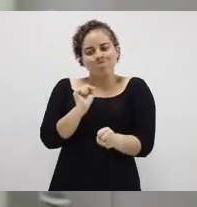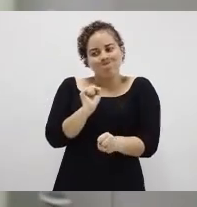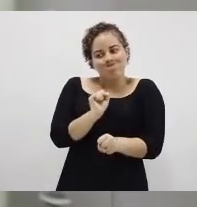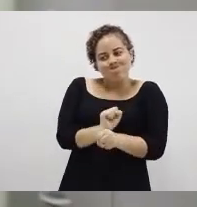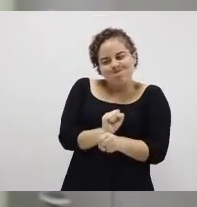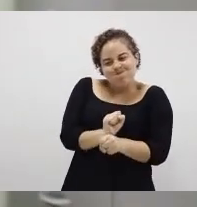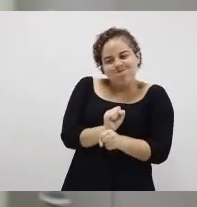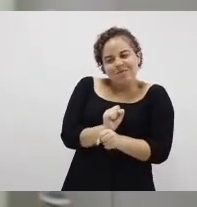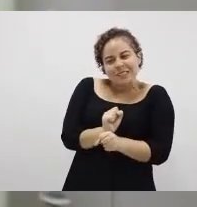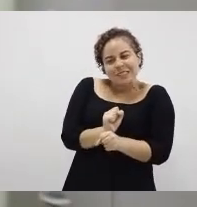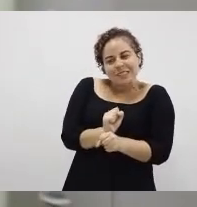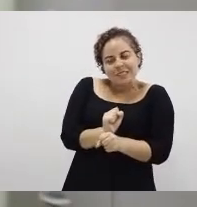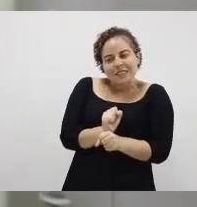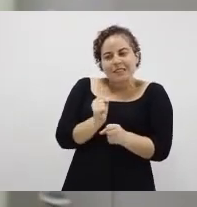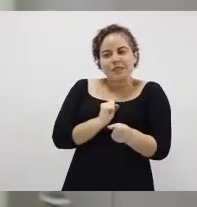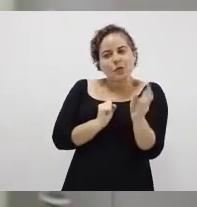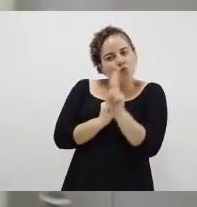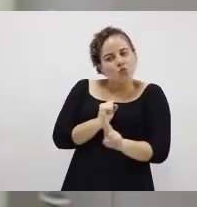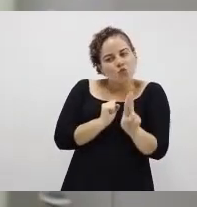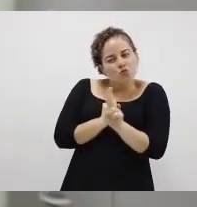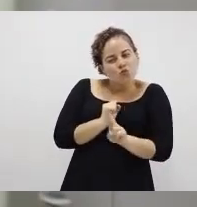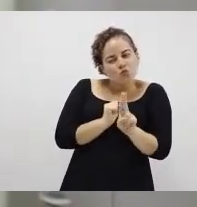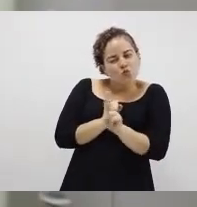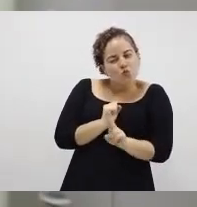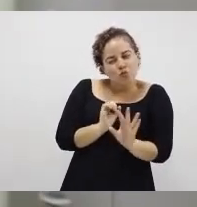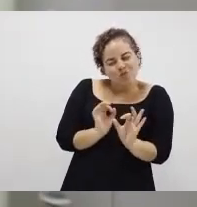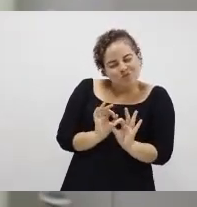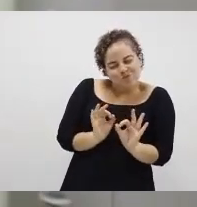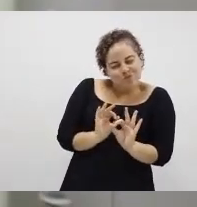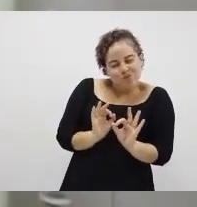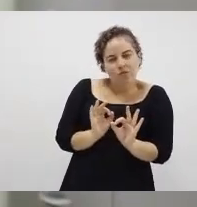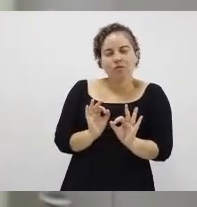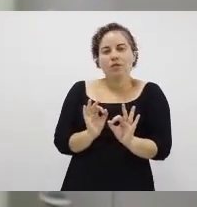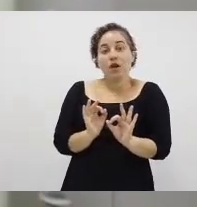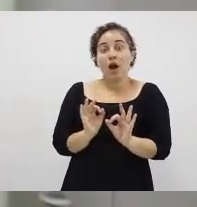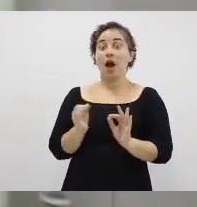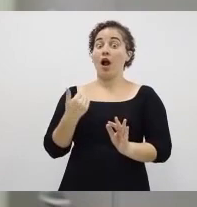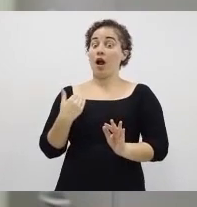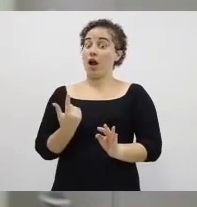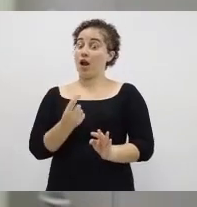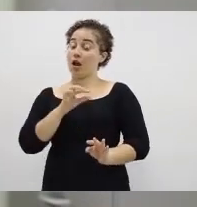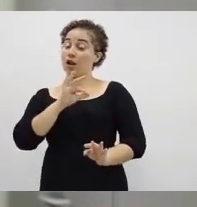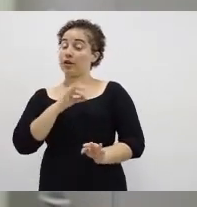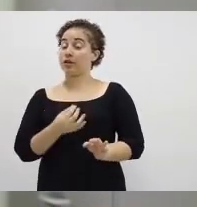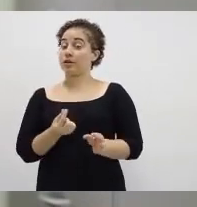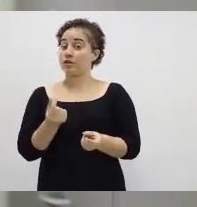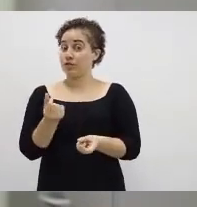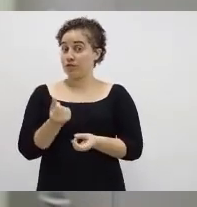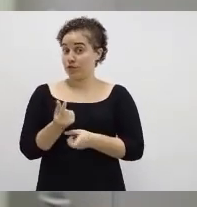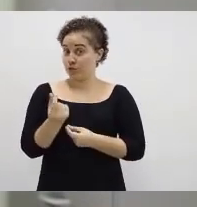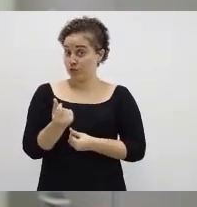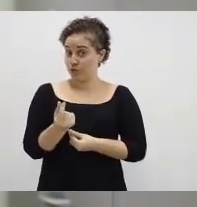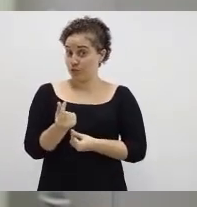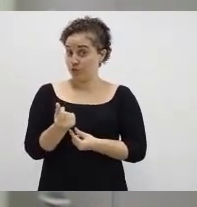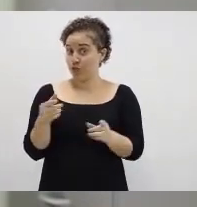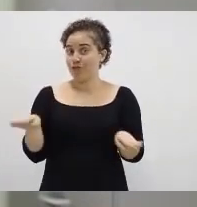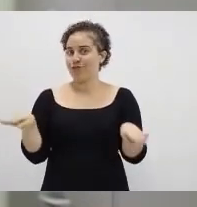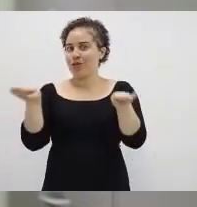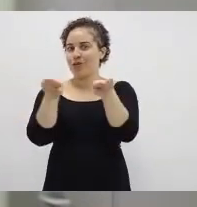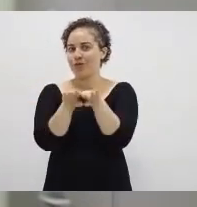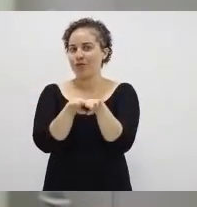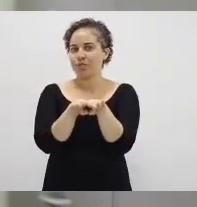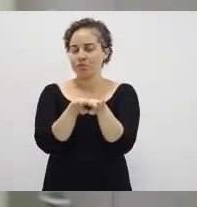menos, os preços vão ser ajustados. Então, quando se falar em funções do governo, a